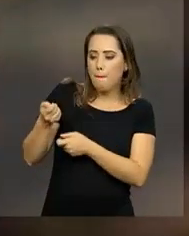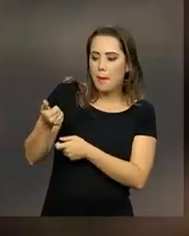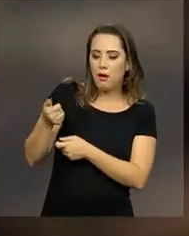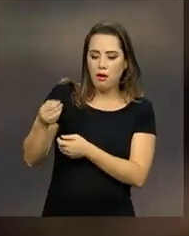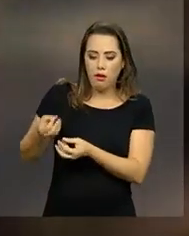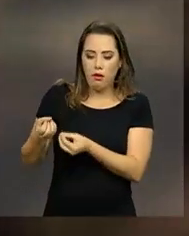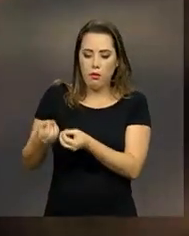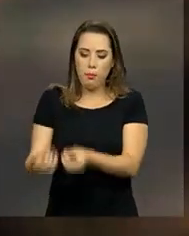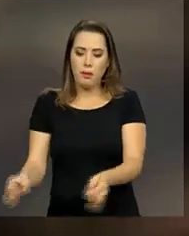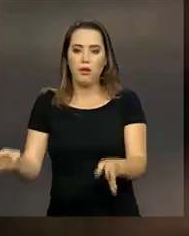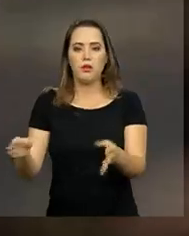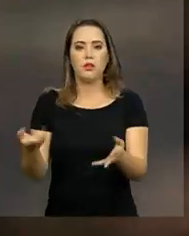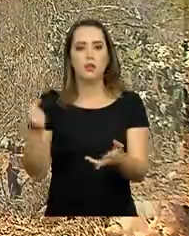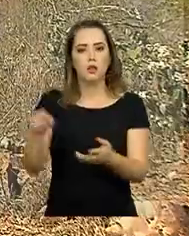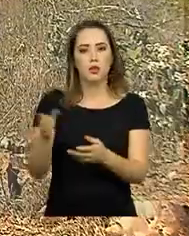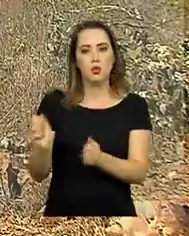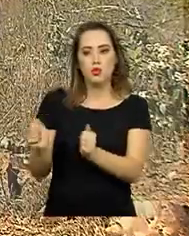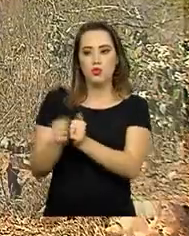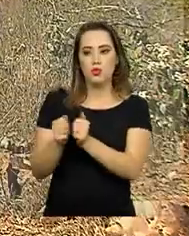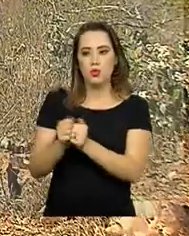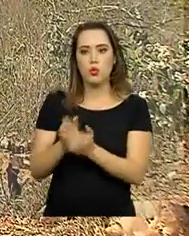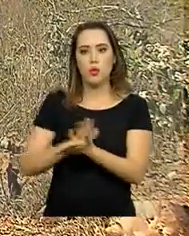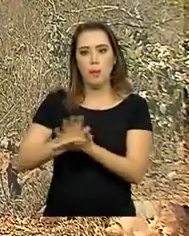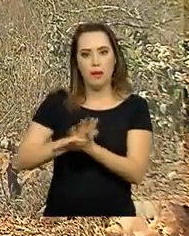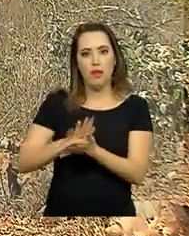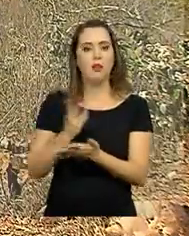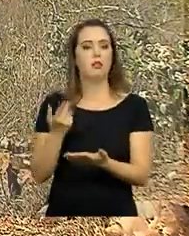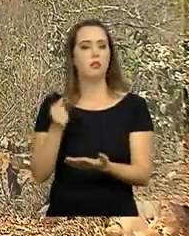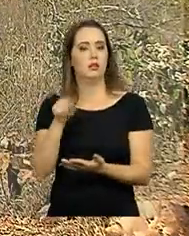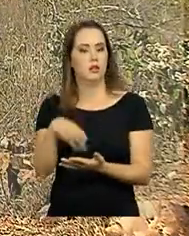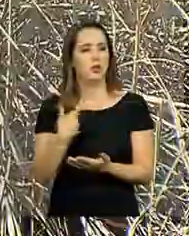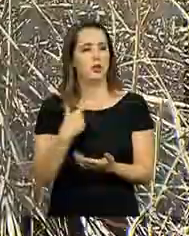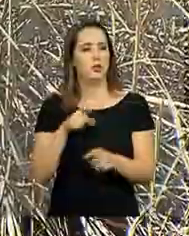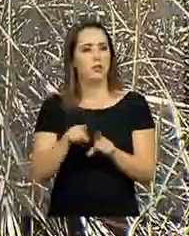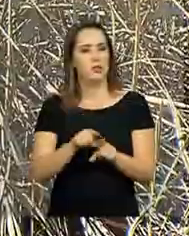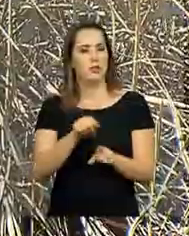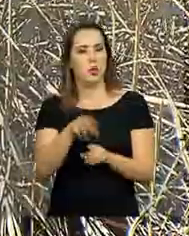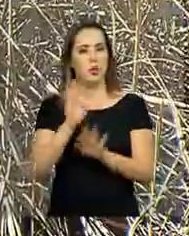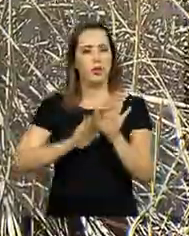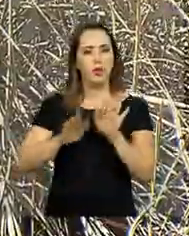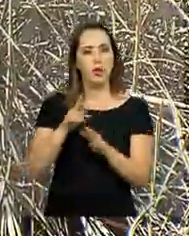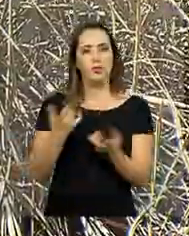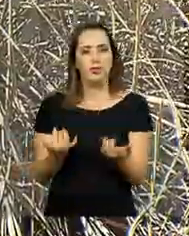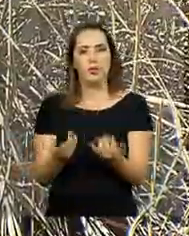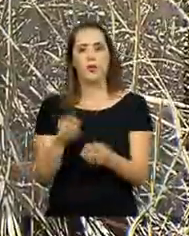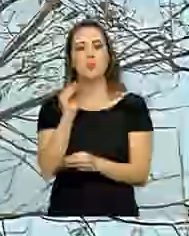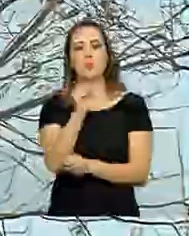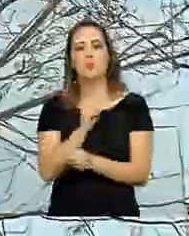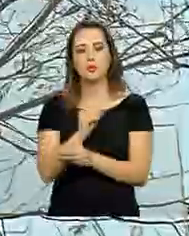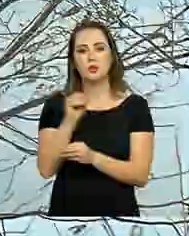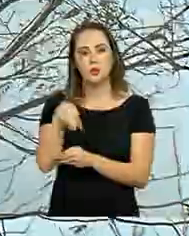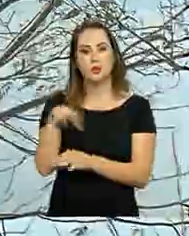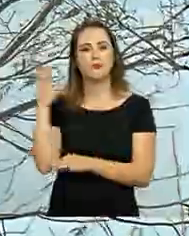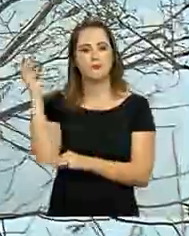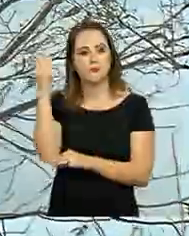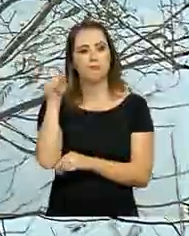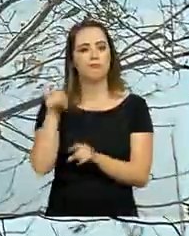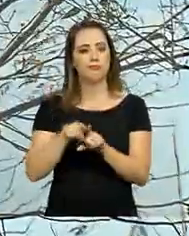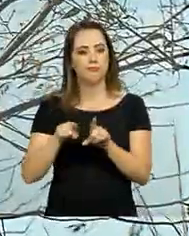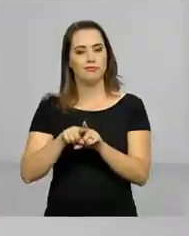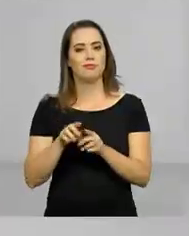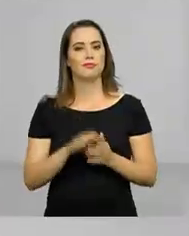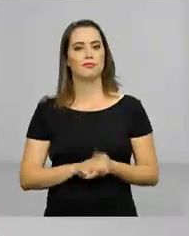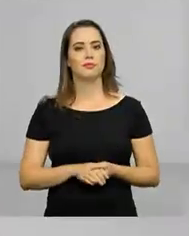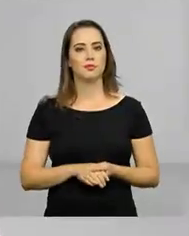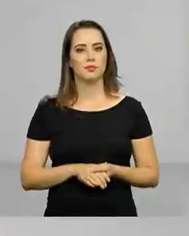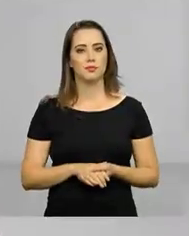pra pagar se possível levar não deixar não só para ter cuidado com a queimada mas só preservar o parque também de uma forma geral